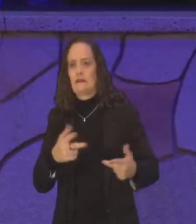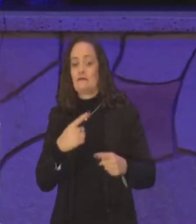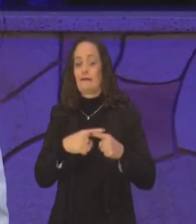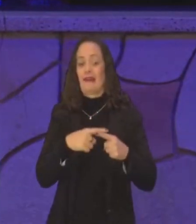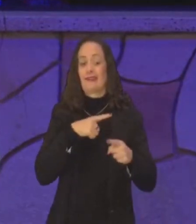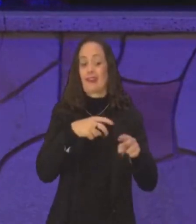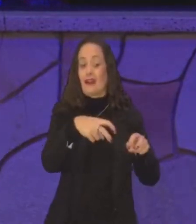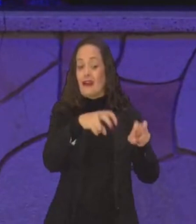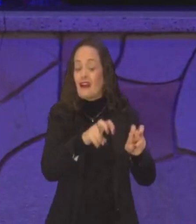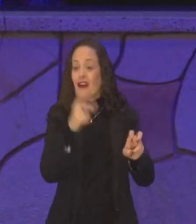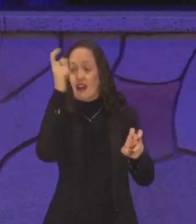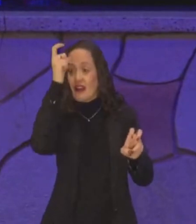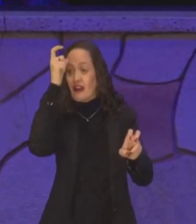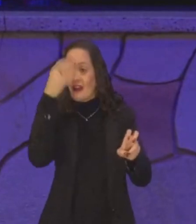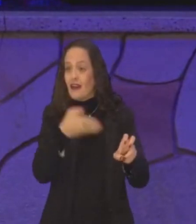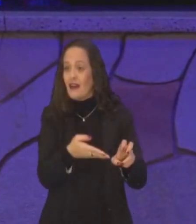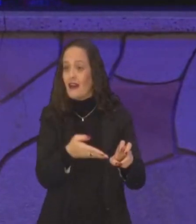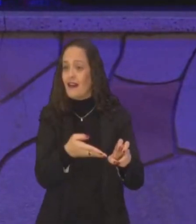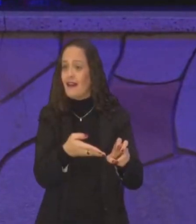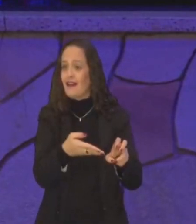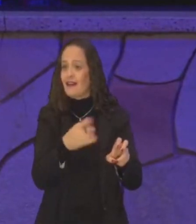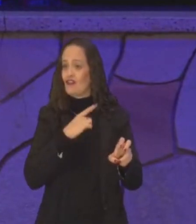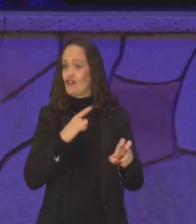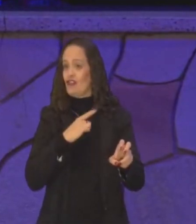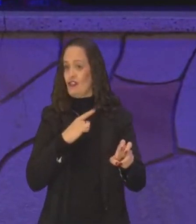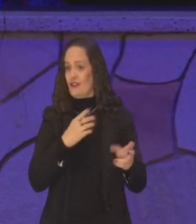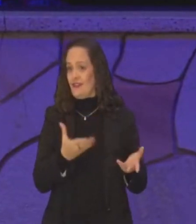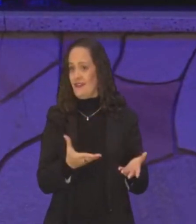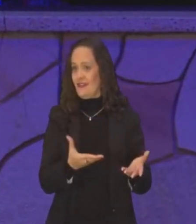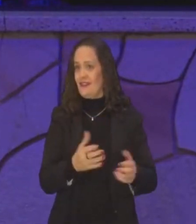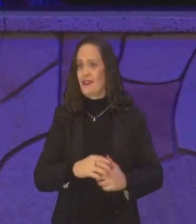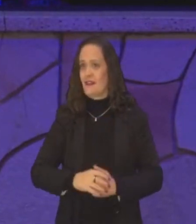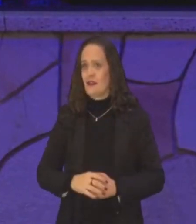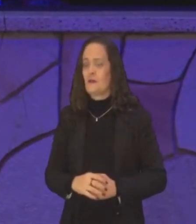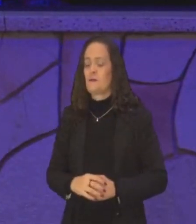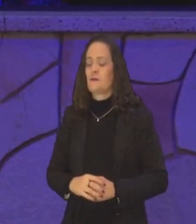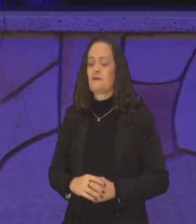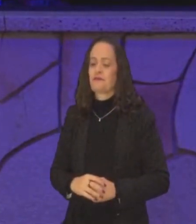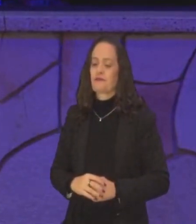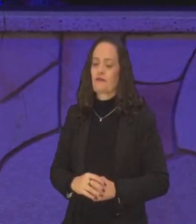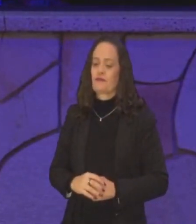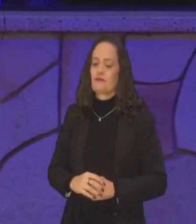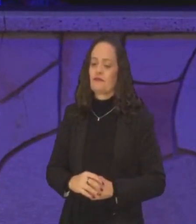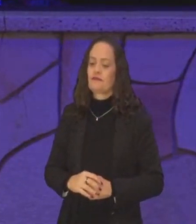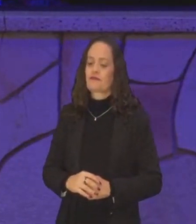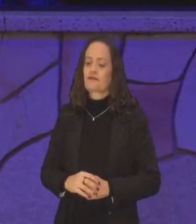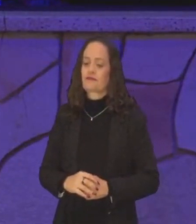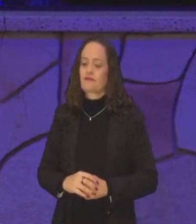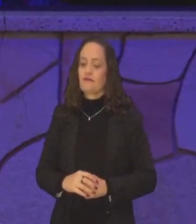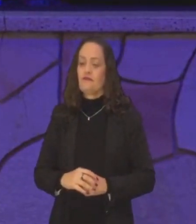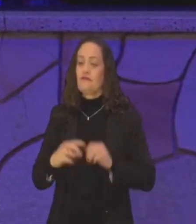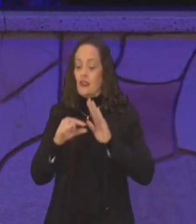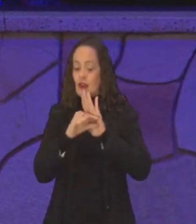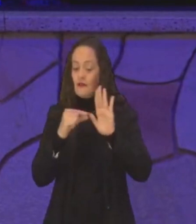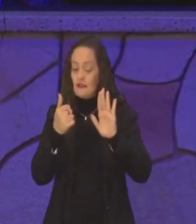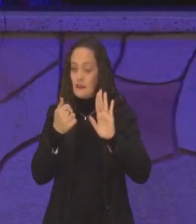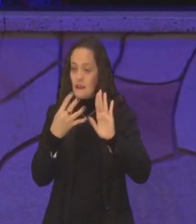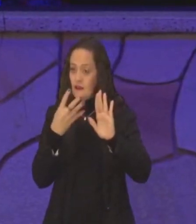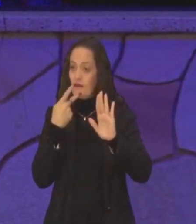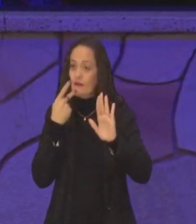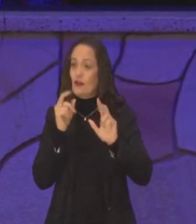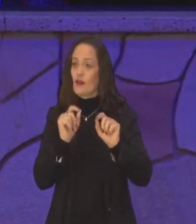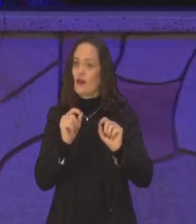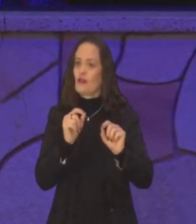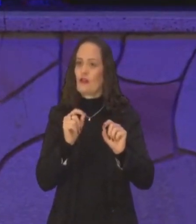Satanás, o Senhor Jesus também, no verso de número 14, ele vai falar a respeito